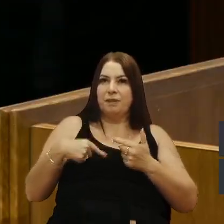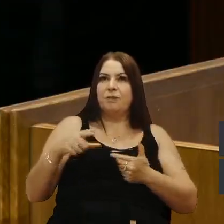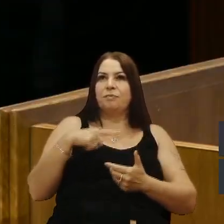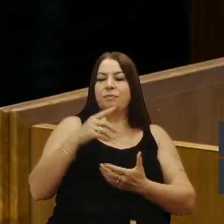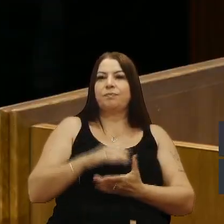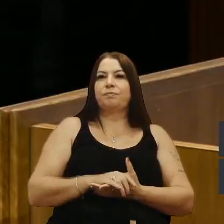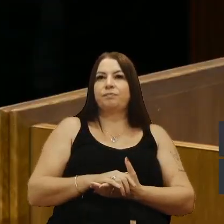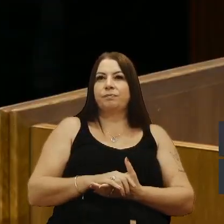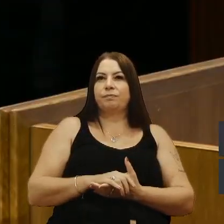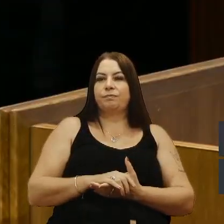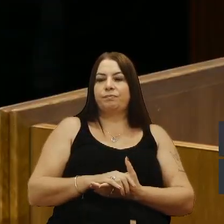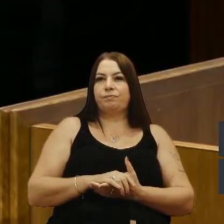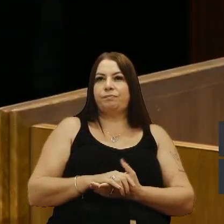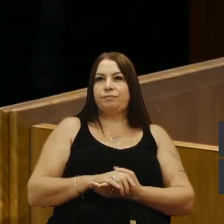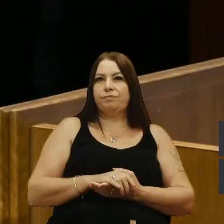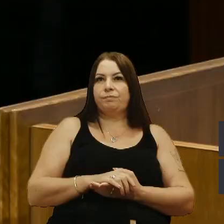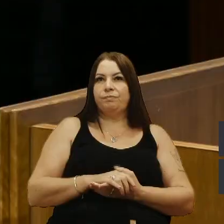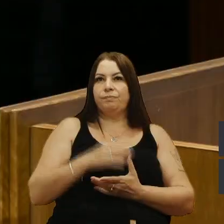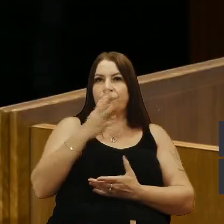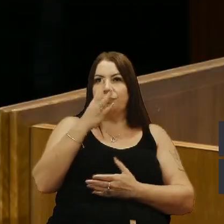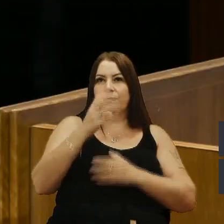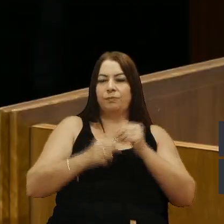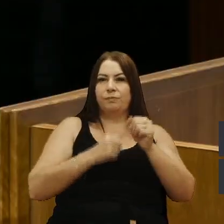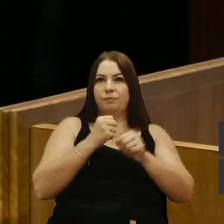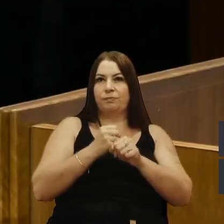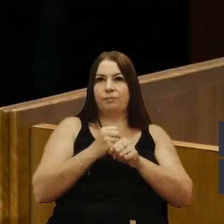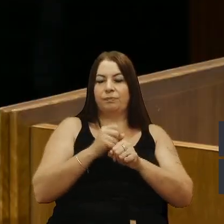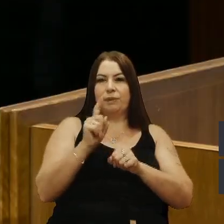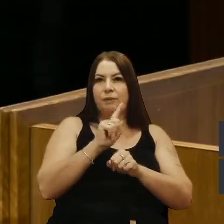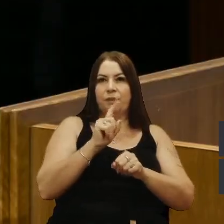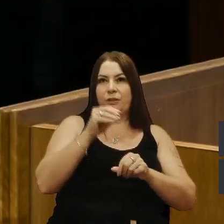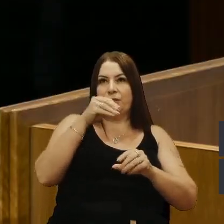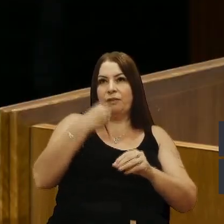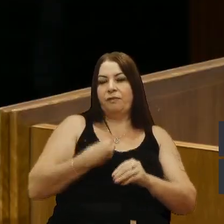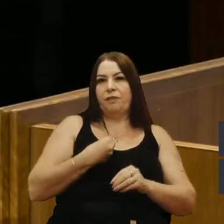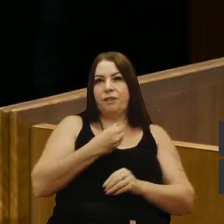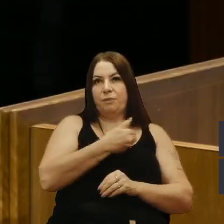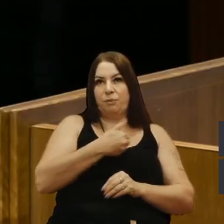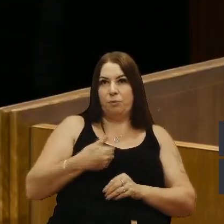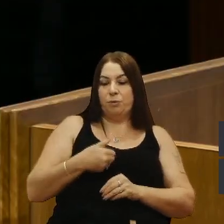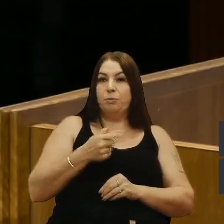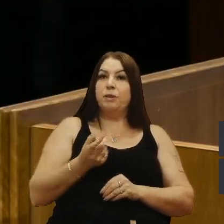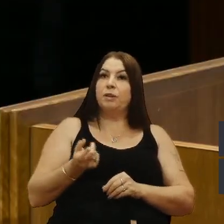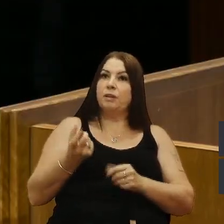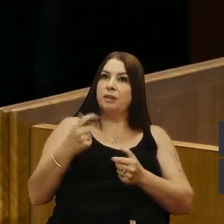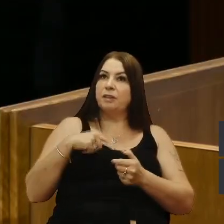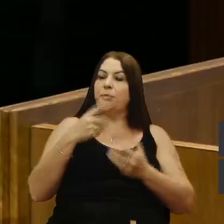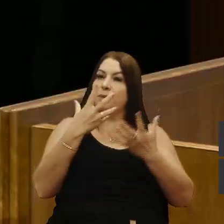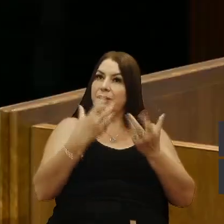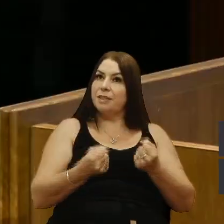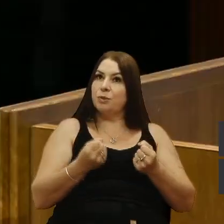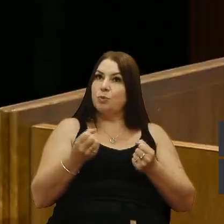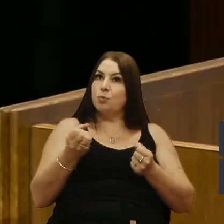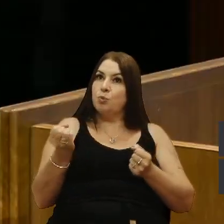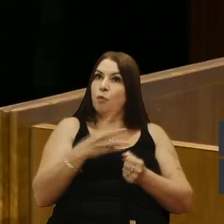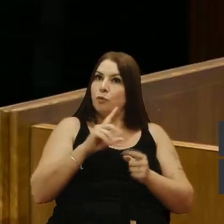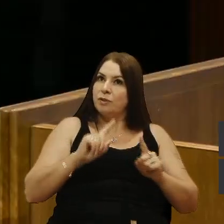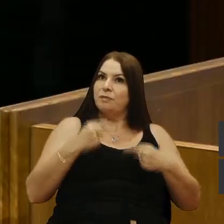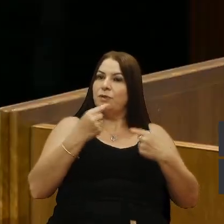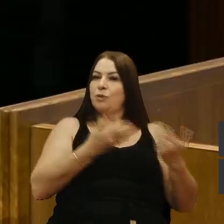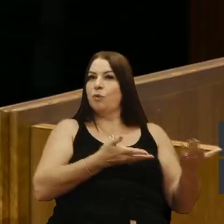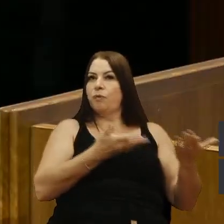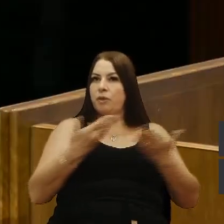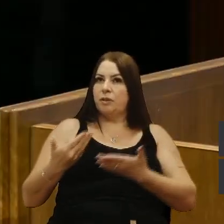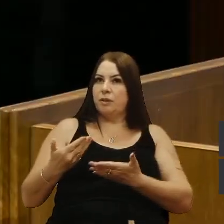tivemos de 4 anos sem estar na vida pública, principalmente no que tange aqui, estamos aceitando um novo desafio, convidados